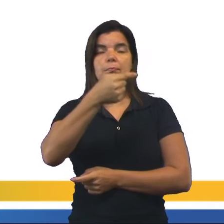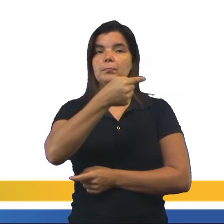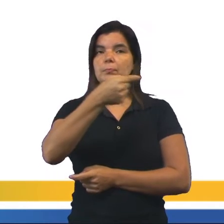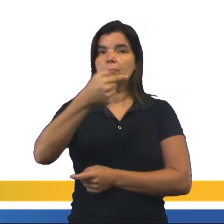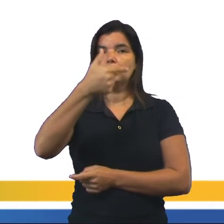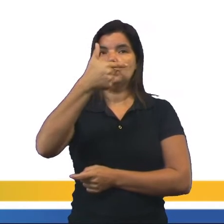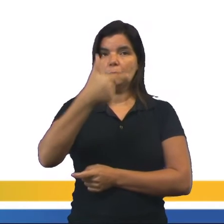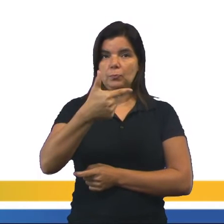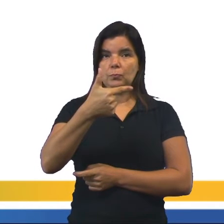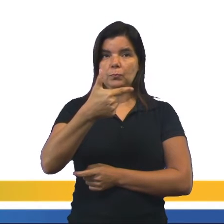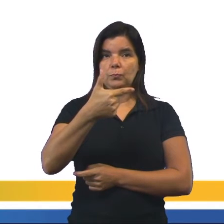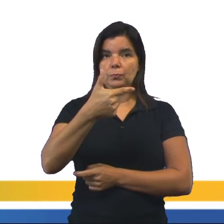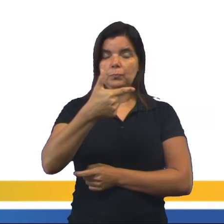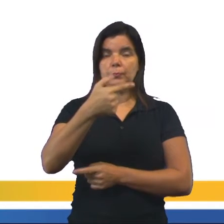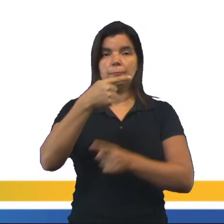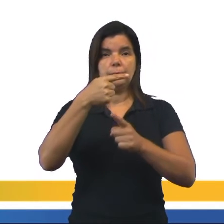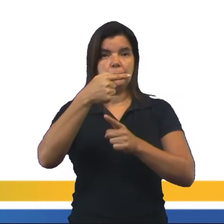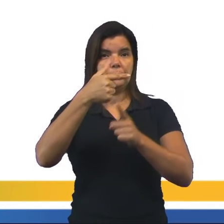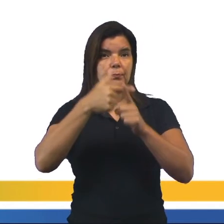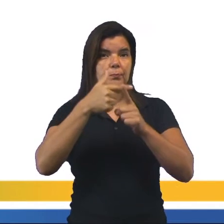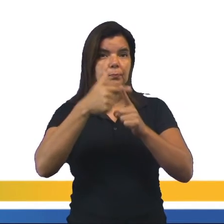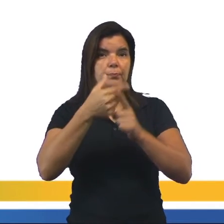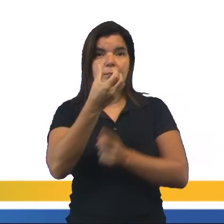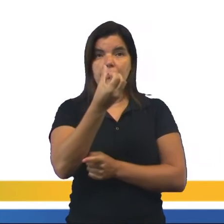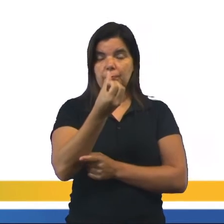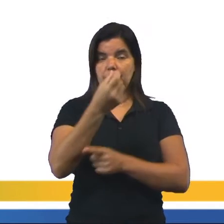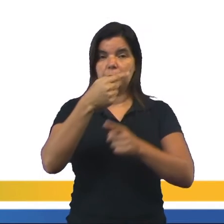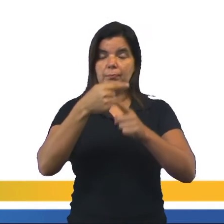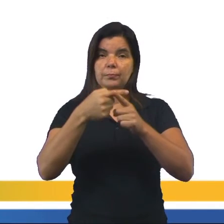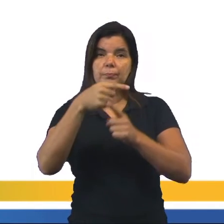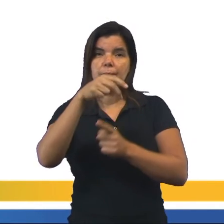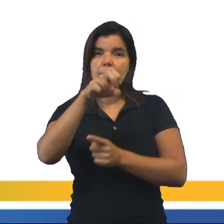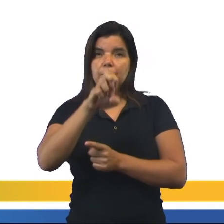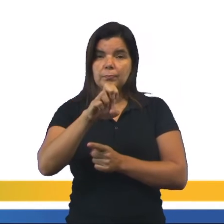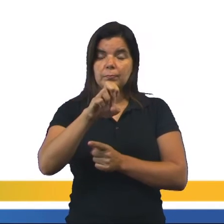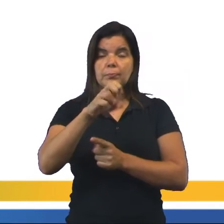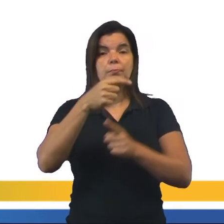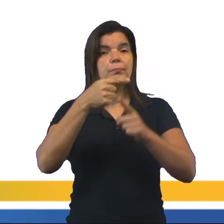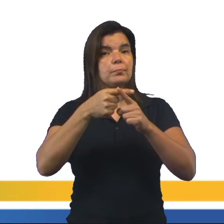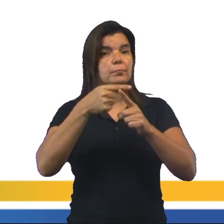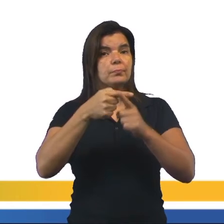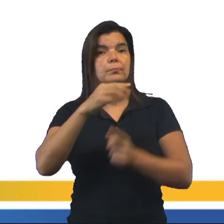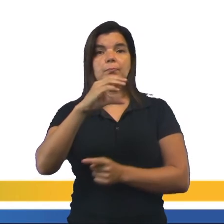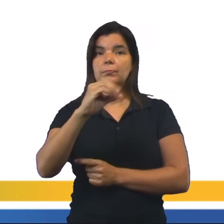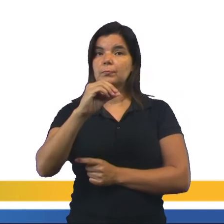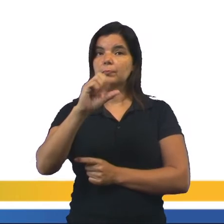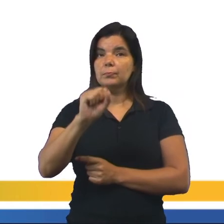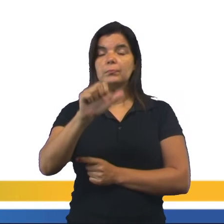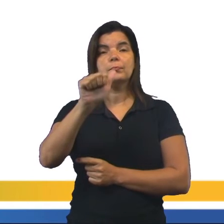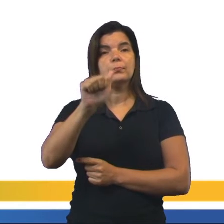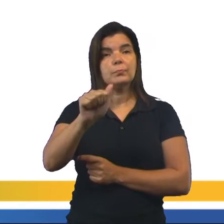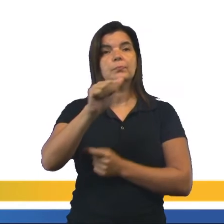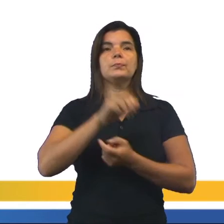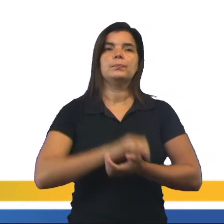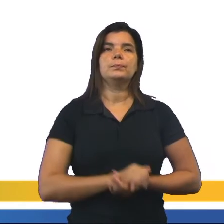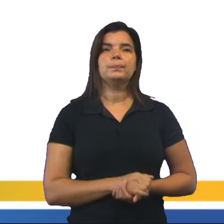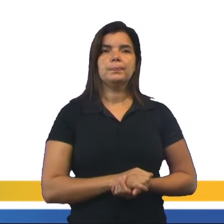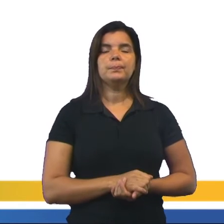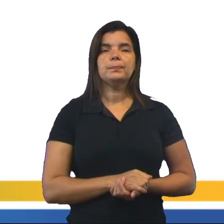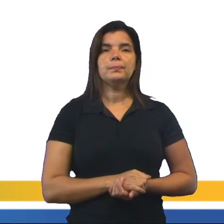quadrado, menos 2 vezes 6 vezes 5, vezes o cosseno de A.